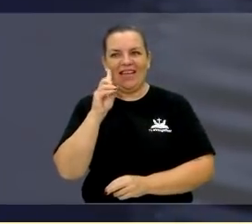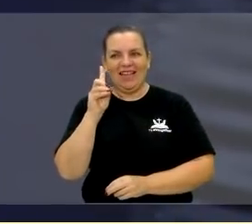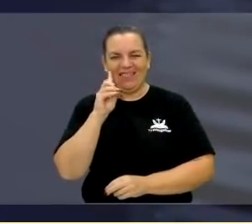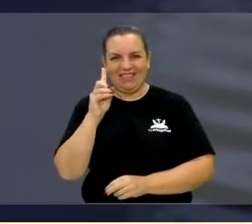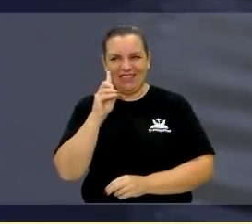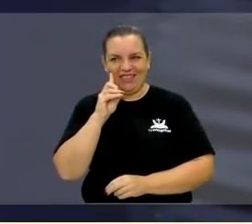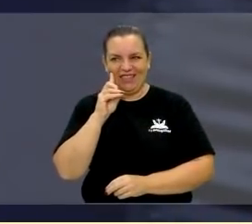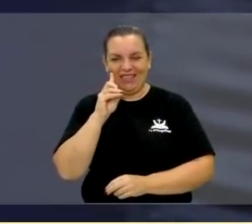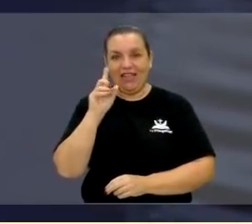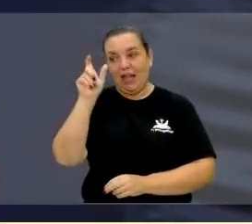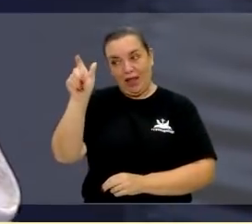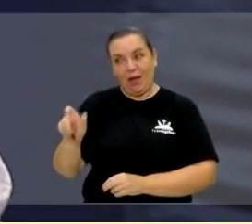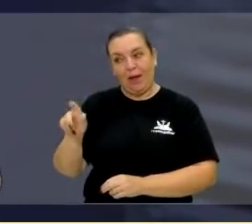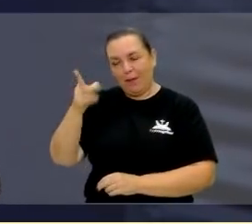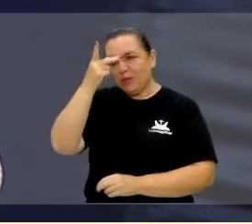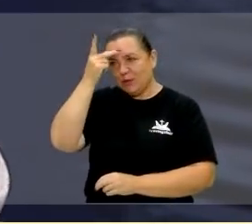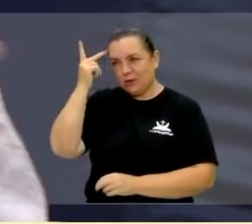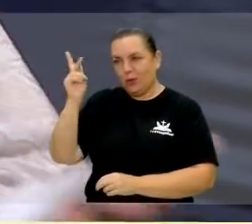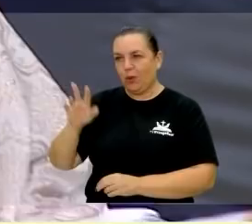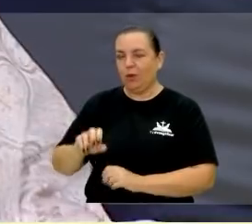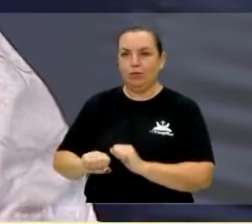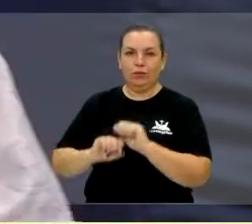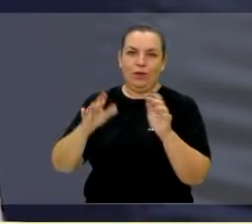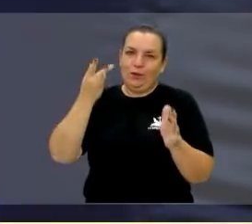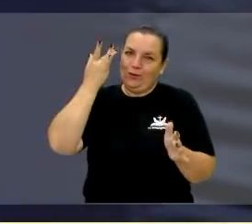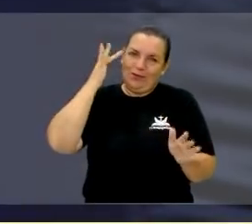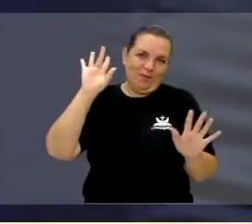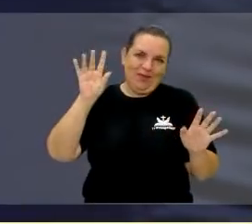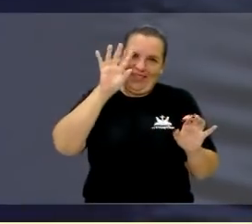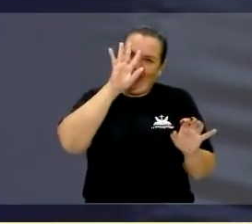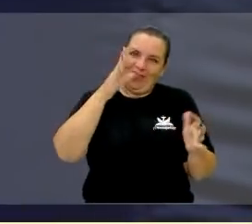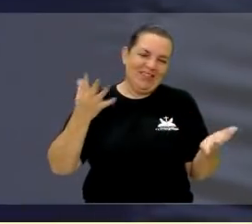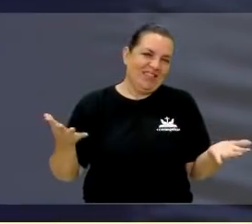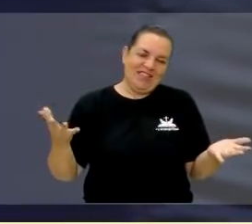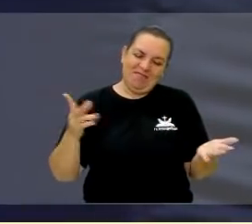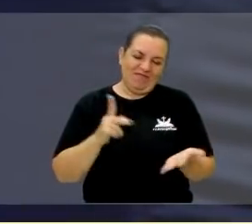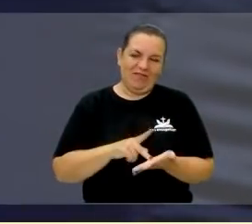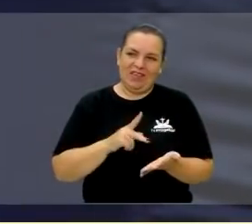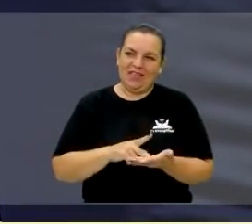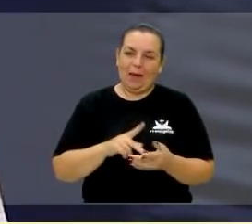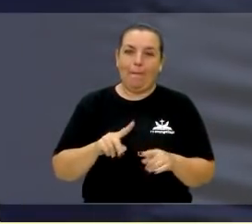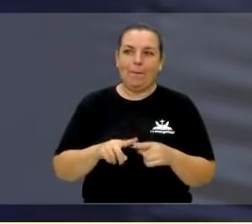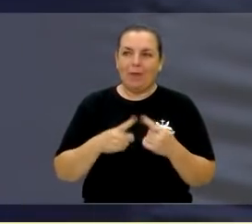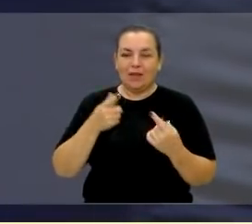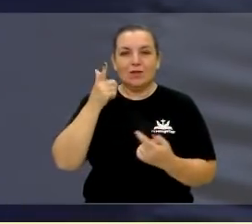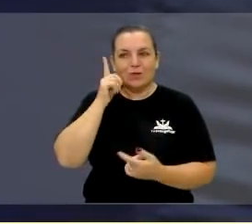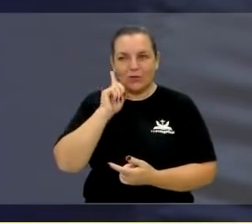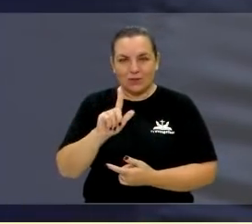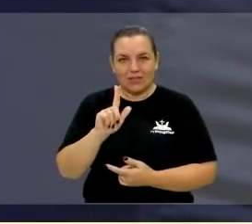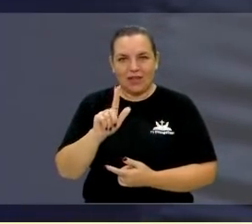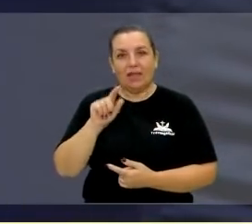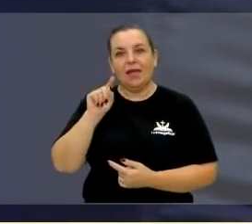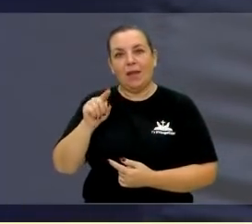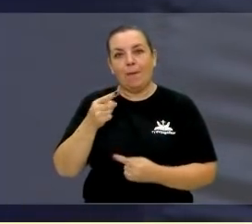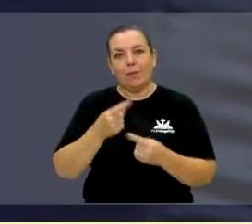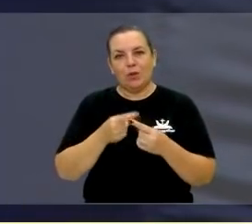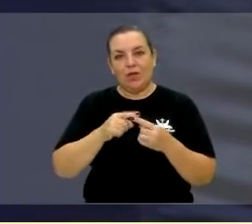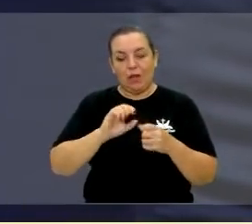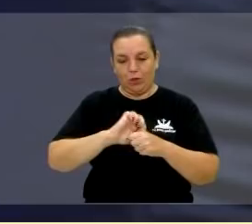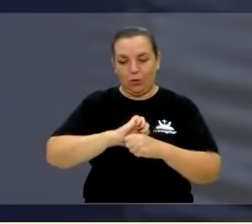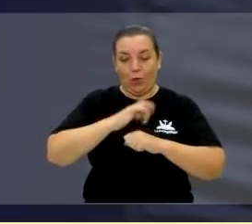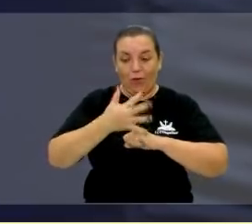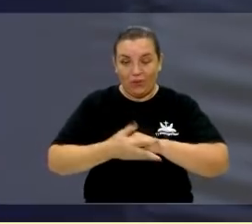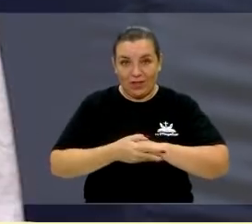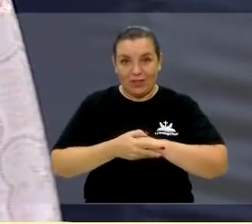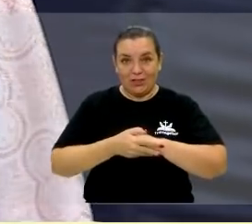A pessoa, claro que não sabia do Covid, mas consegue ver no Covid